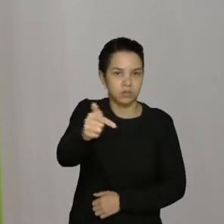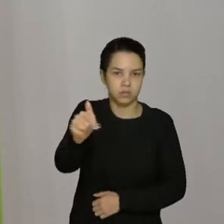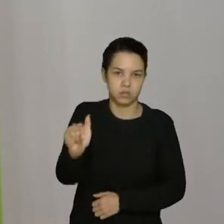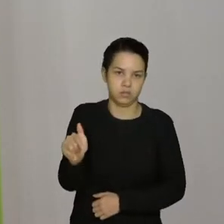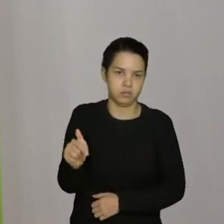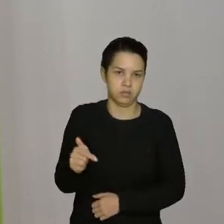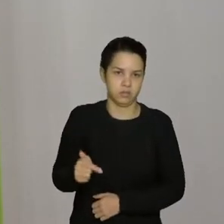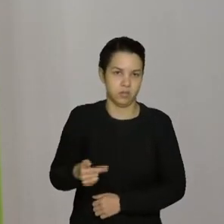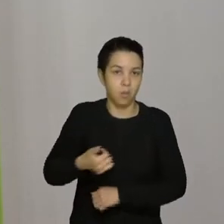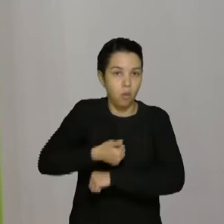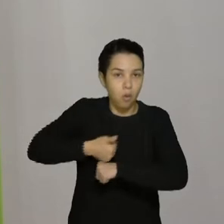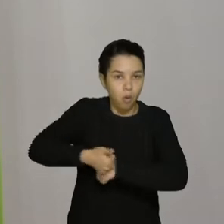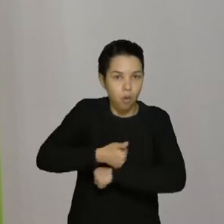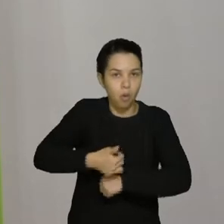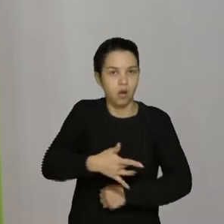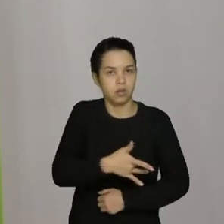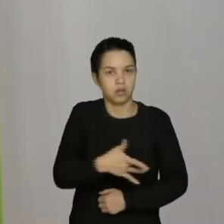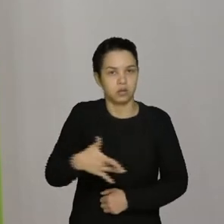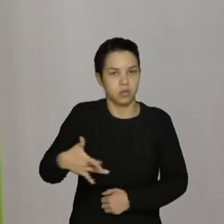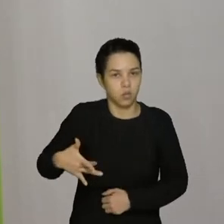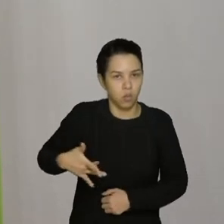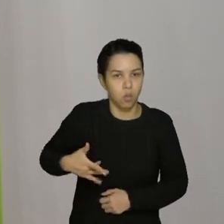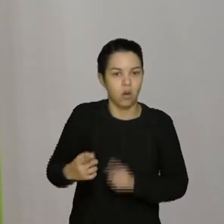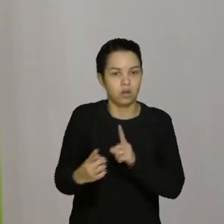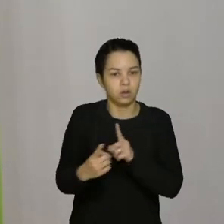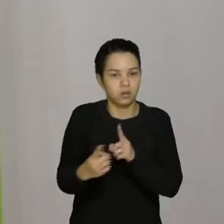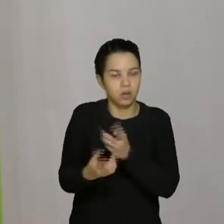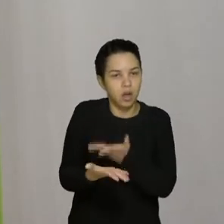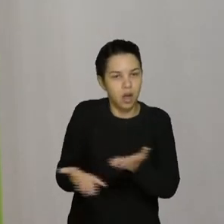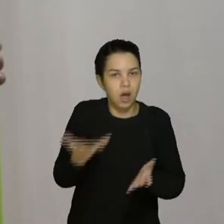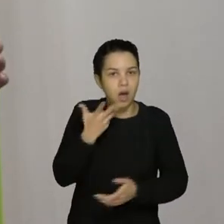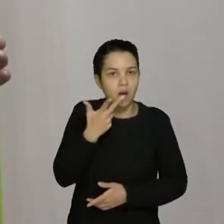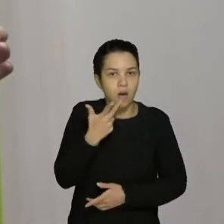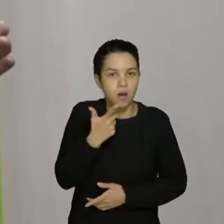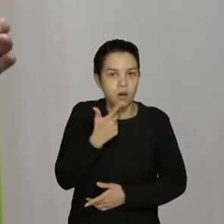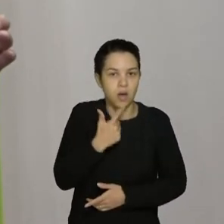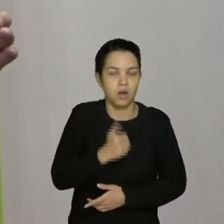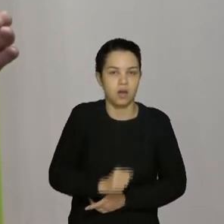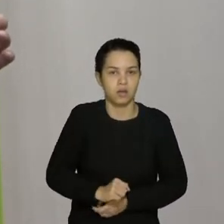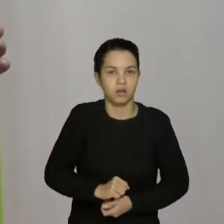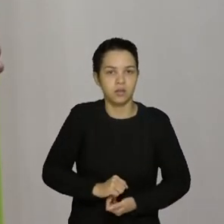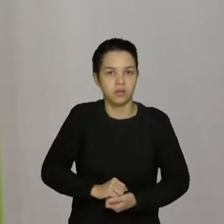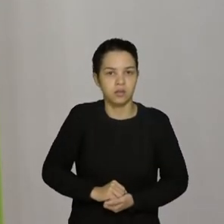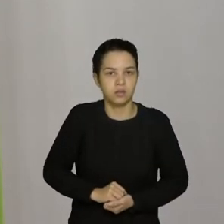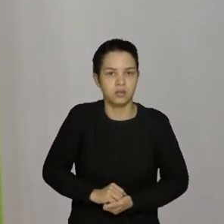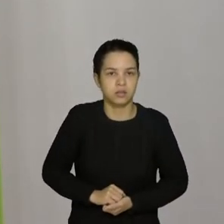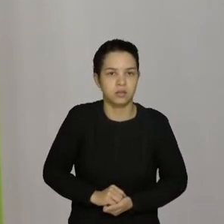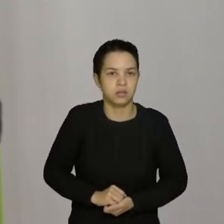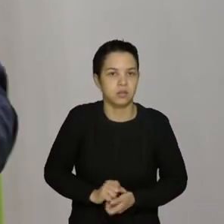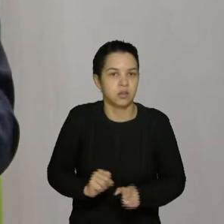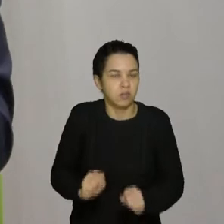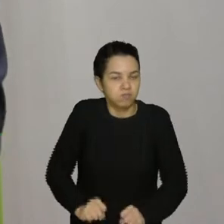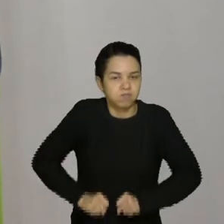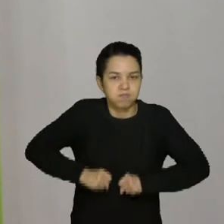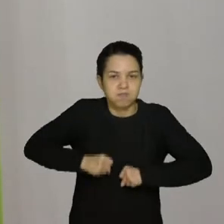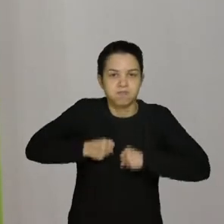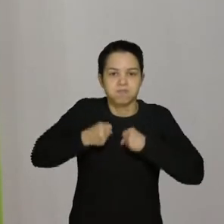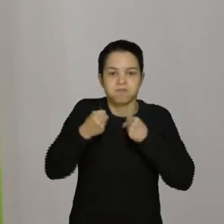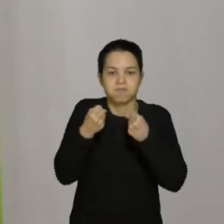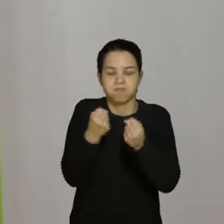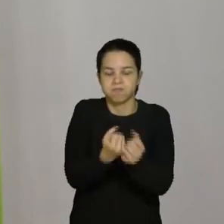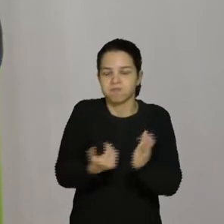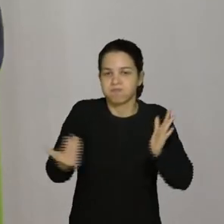Os profissionais da saúde que atenderam essas crianças se mataram. Eles fizeram das tripas o coração